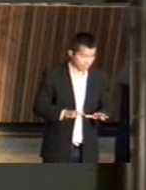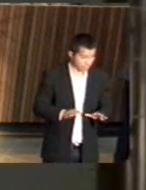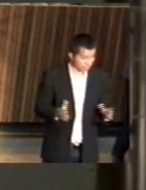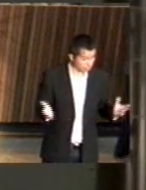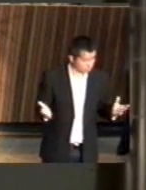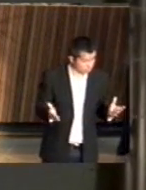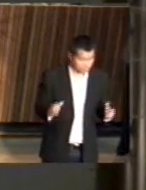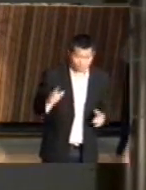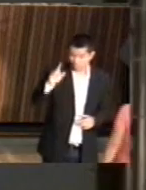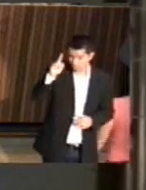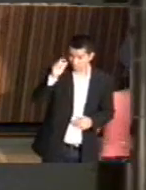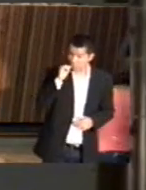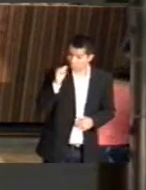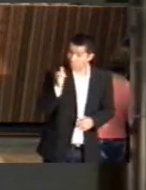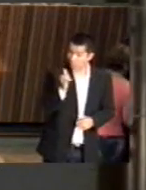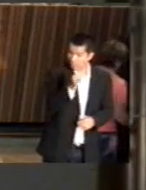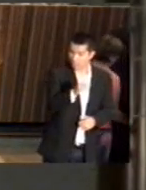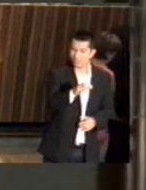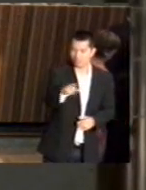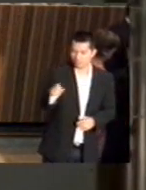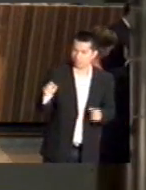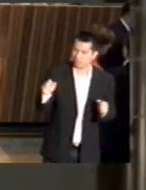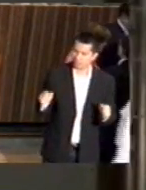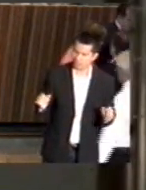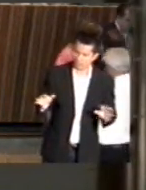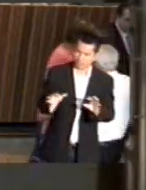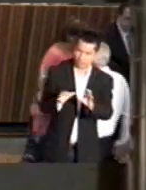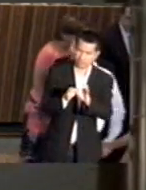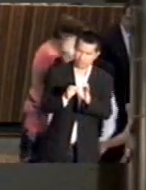construindo no nosso dia a dia que nos machucam tanto quanto.